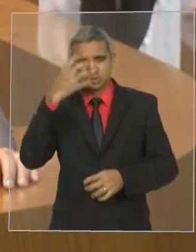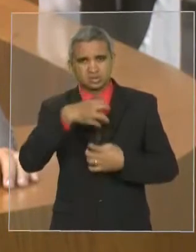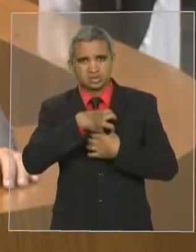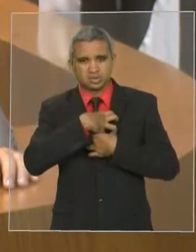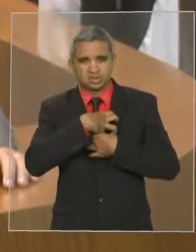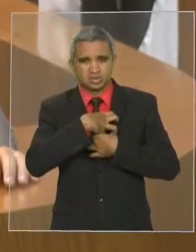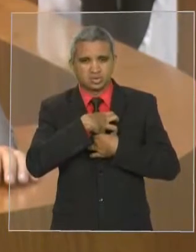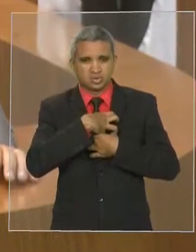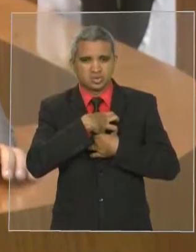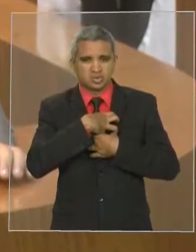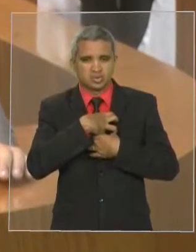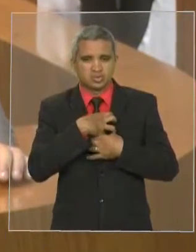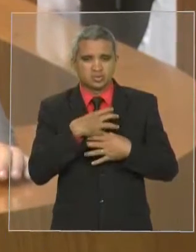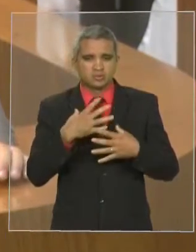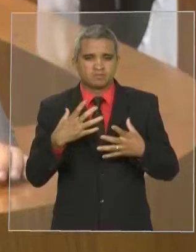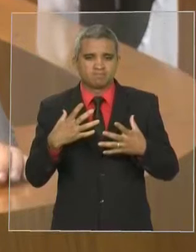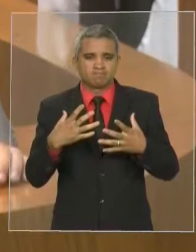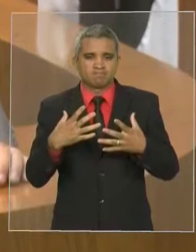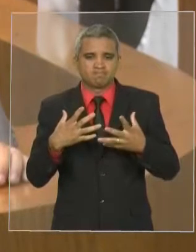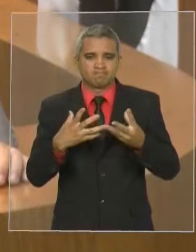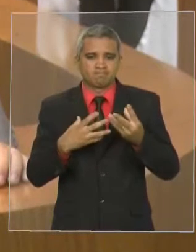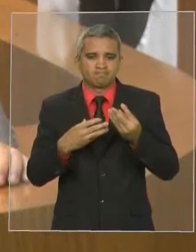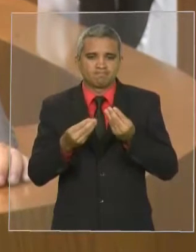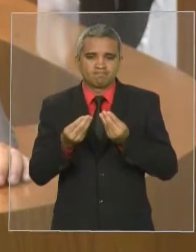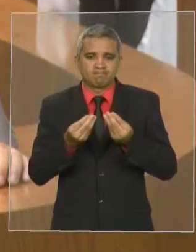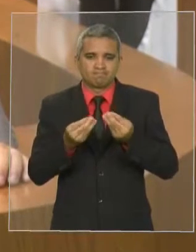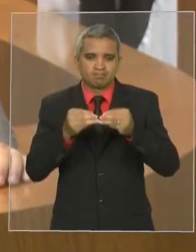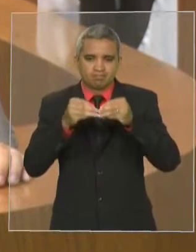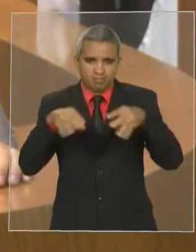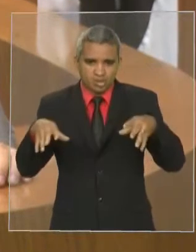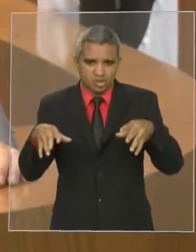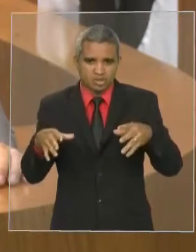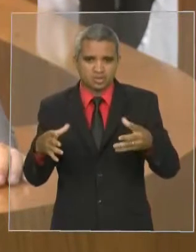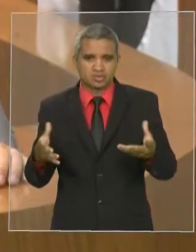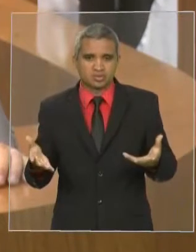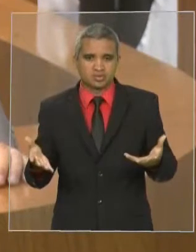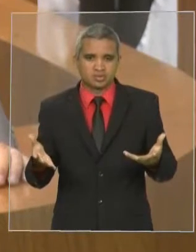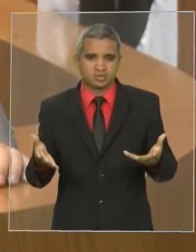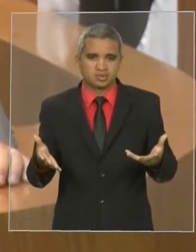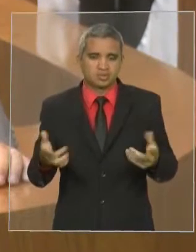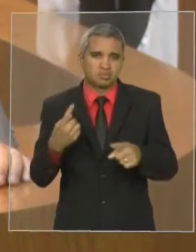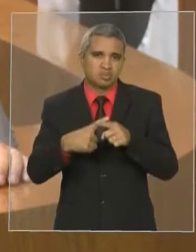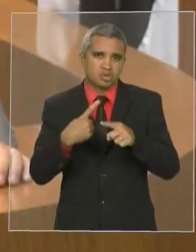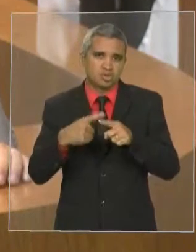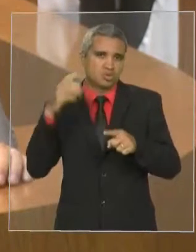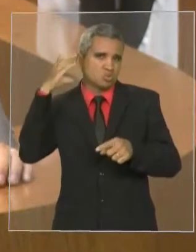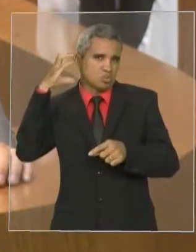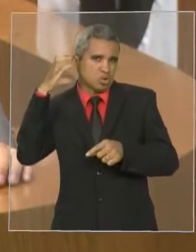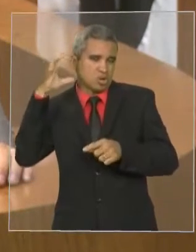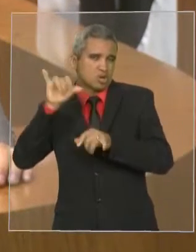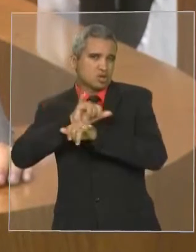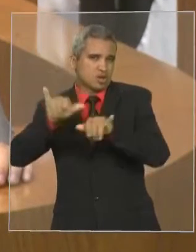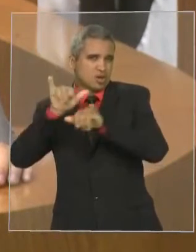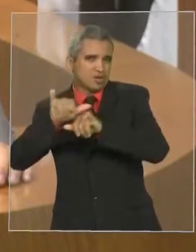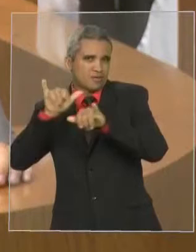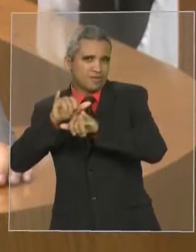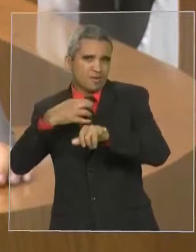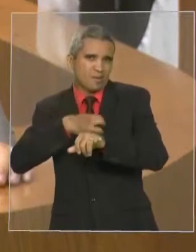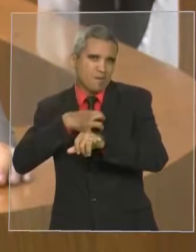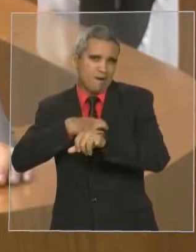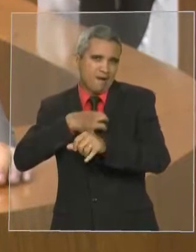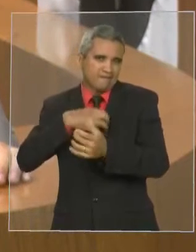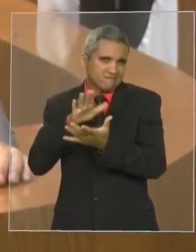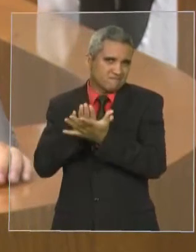de alguma forma afetado por qualquer rádio ou meio de comunicação pela imprensa, através de